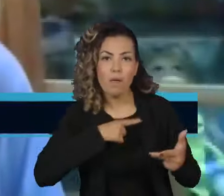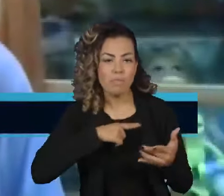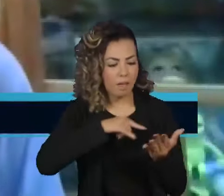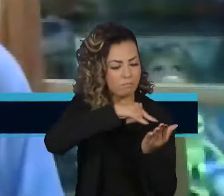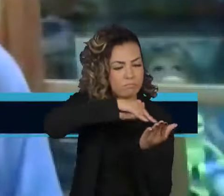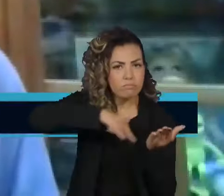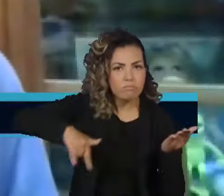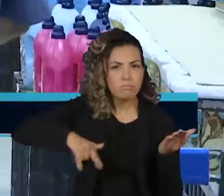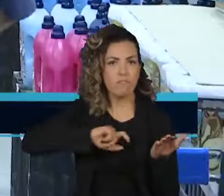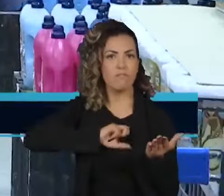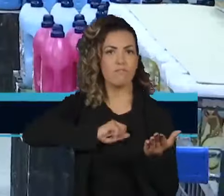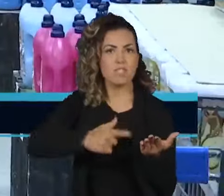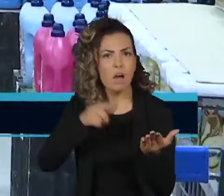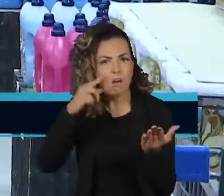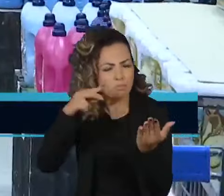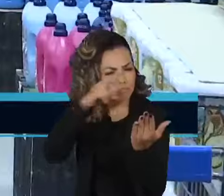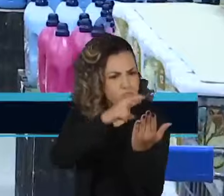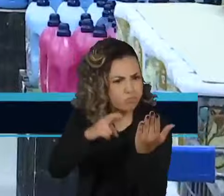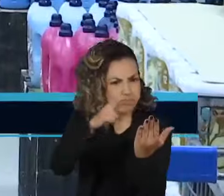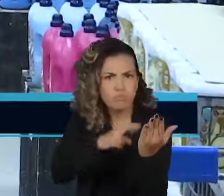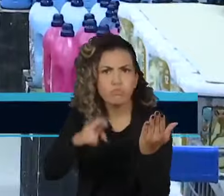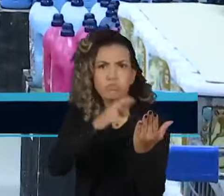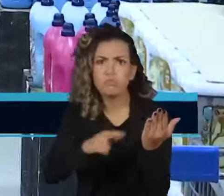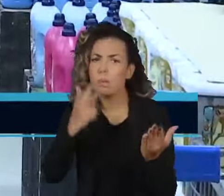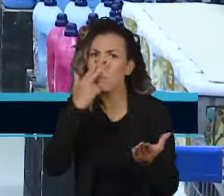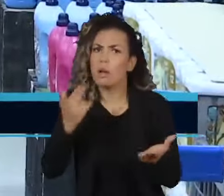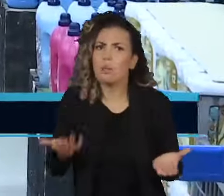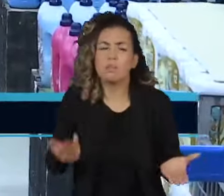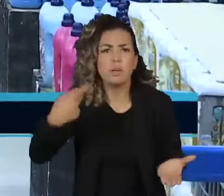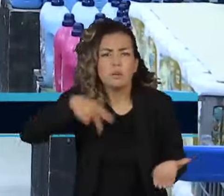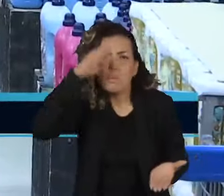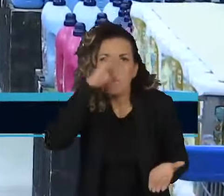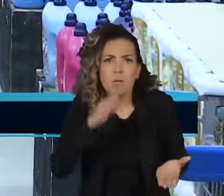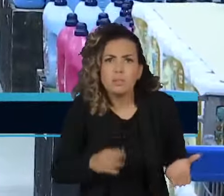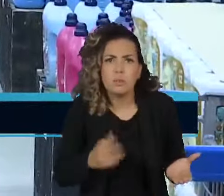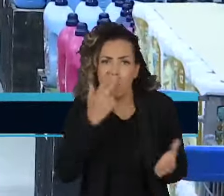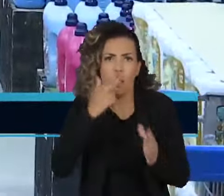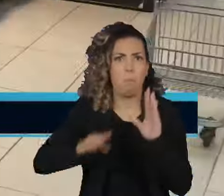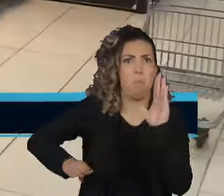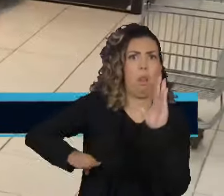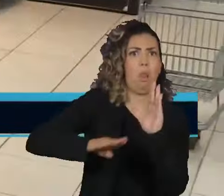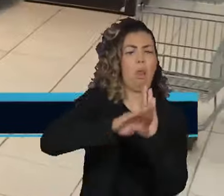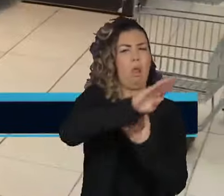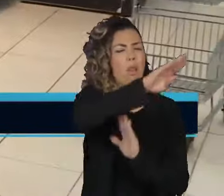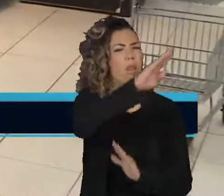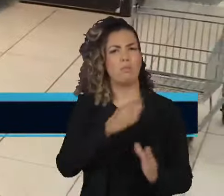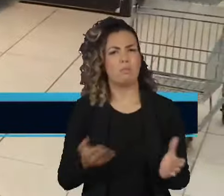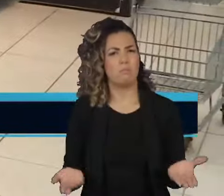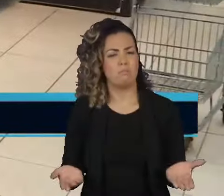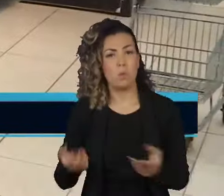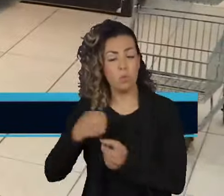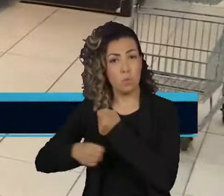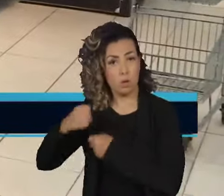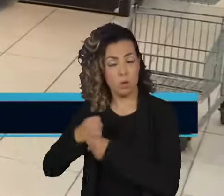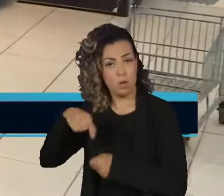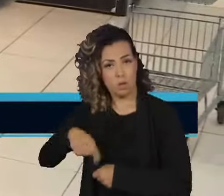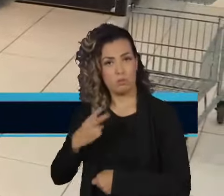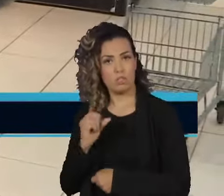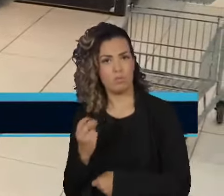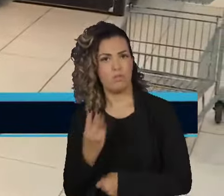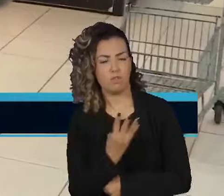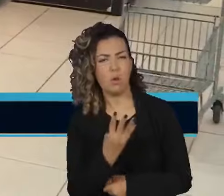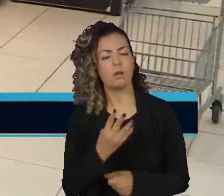em contas públicas apesar da inflação mais controlada em 2024 e do aumento da massa salarial média